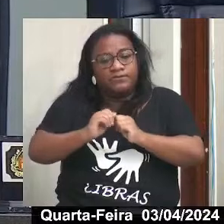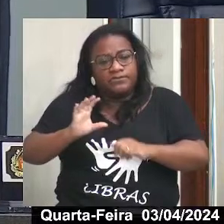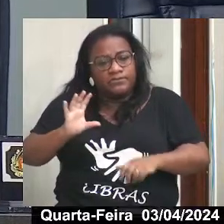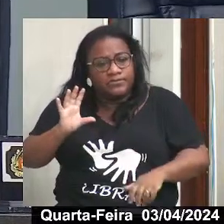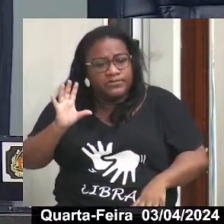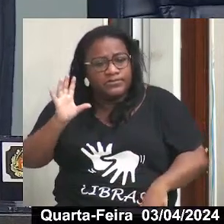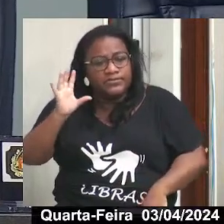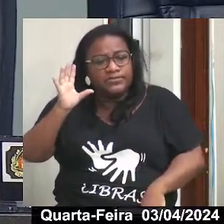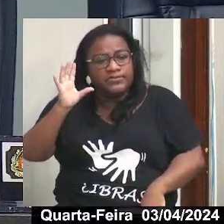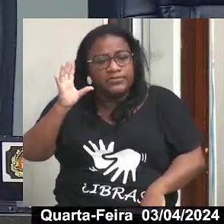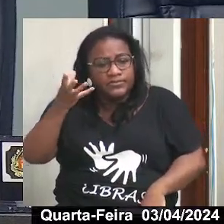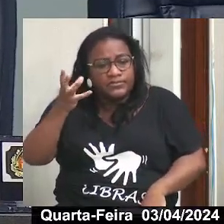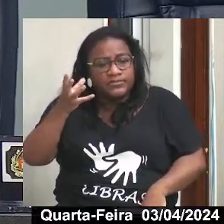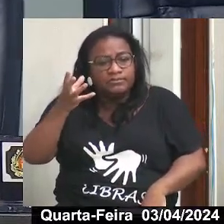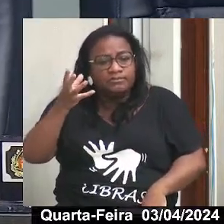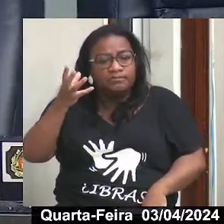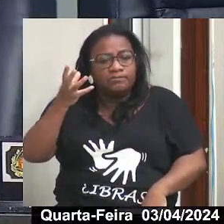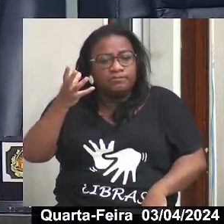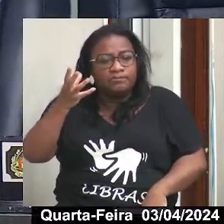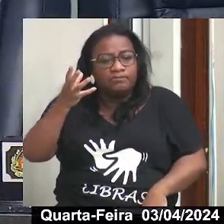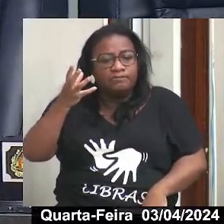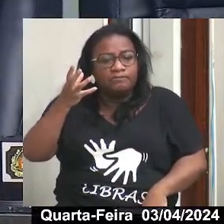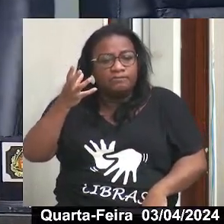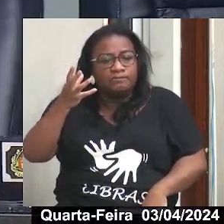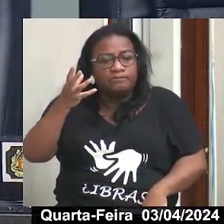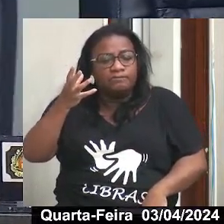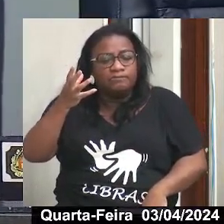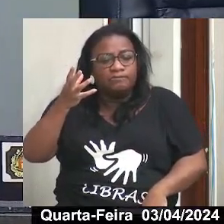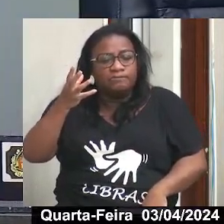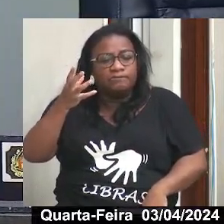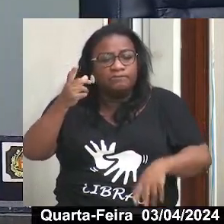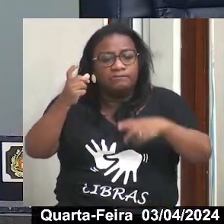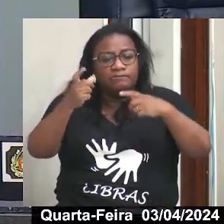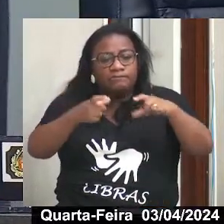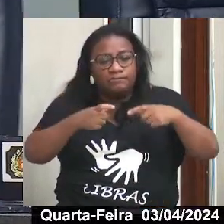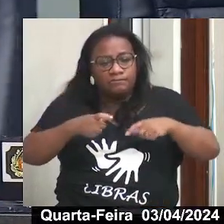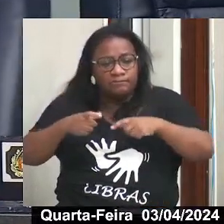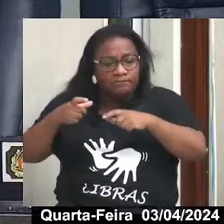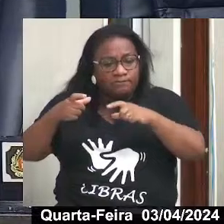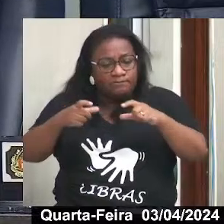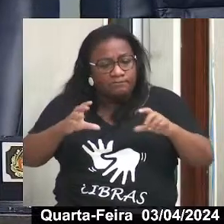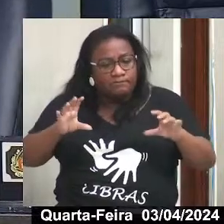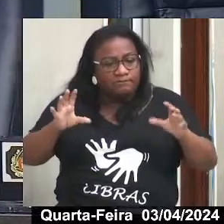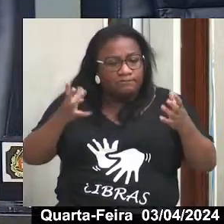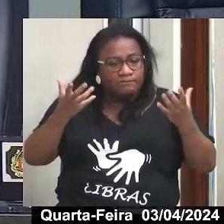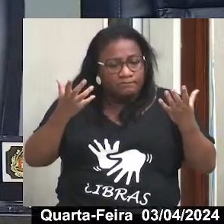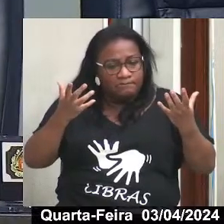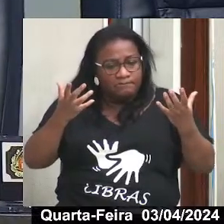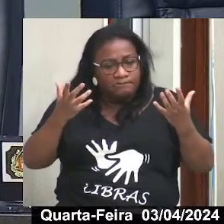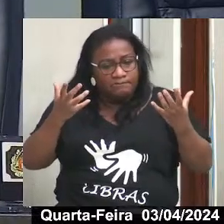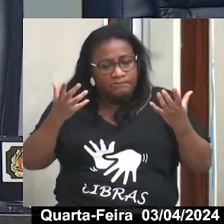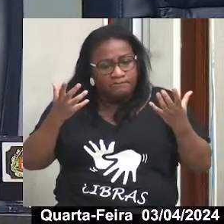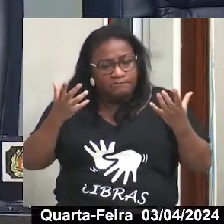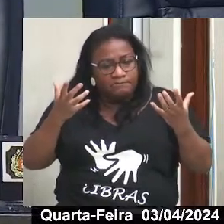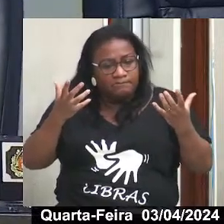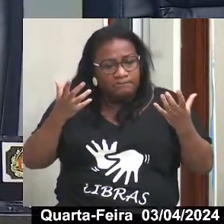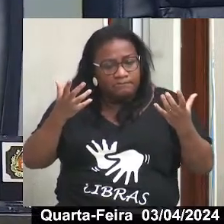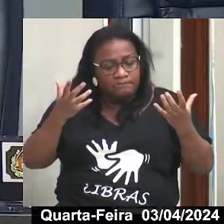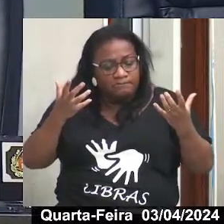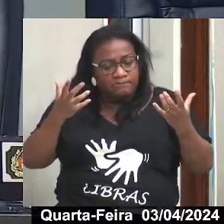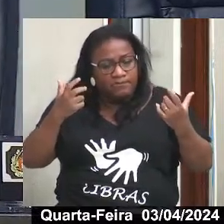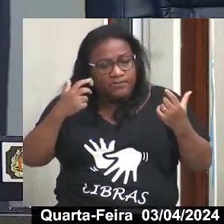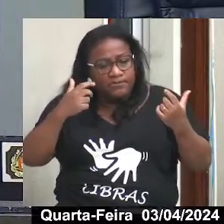de campos com grama sintética, iluminação, áreas de lazer, né? Então, vou estar